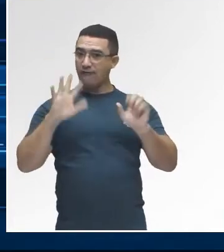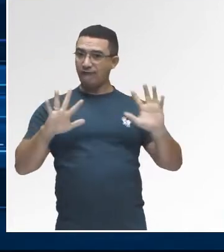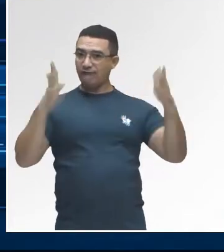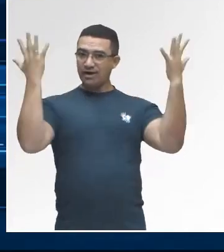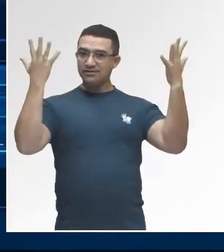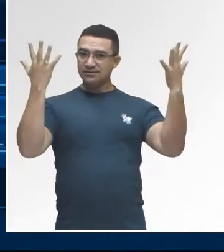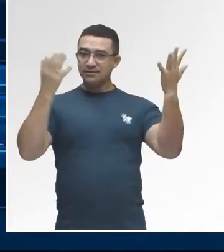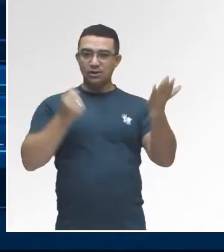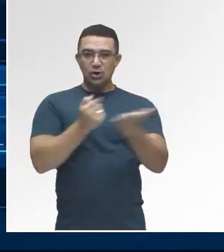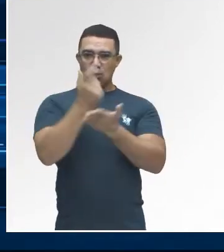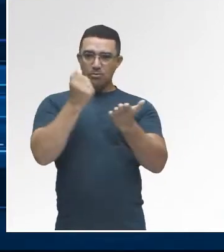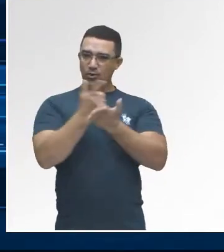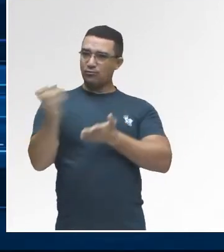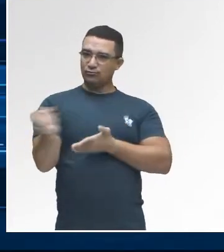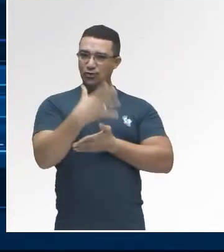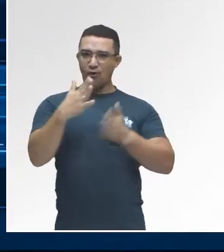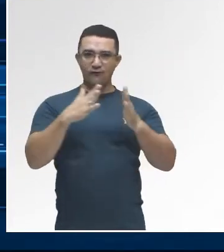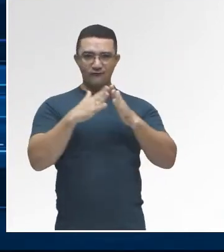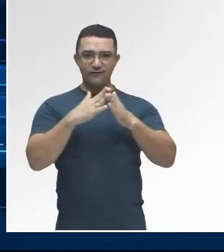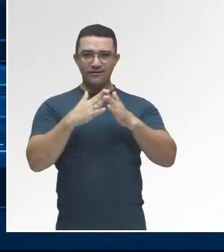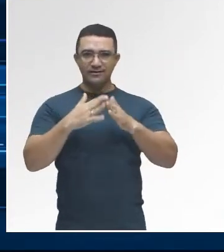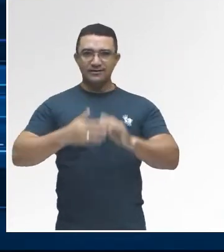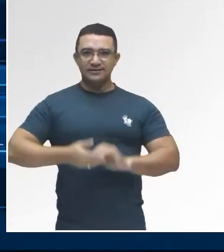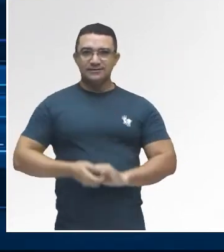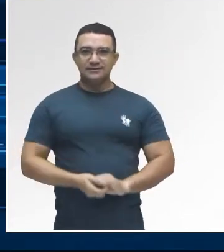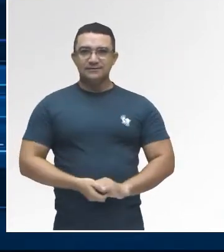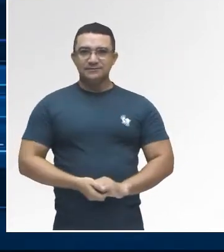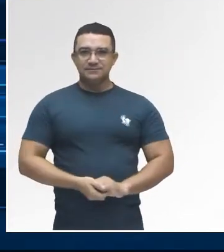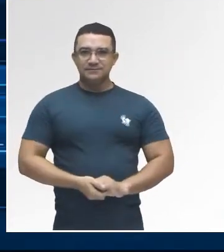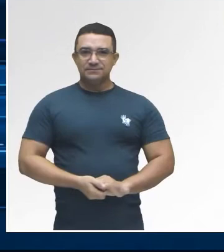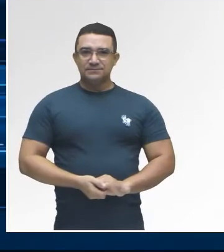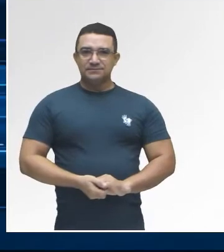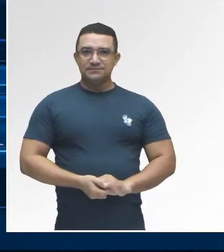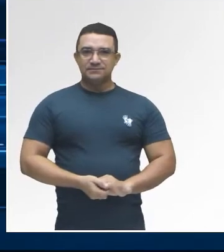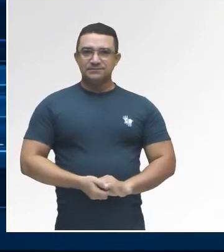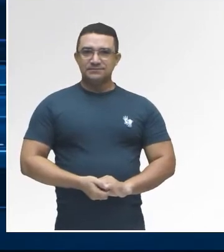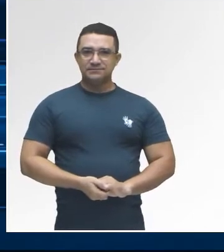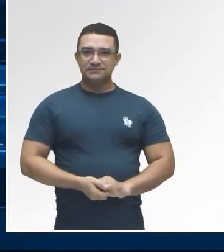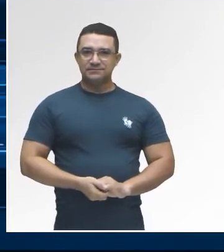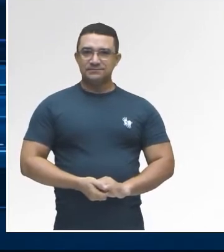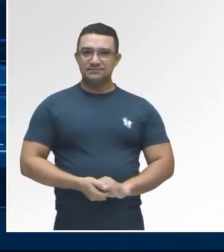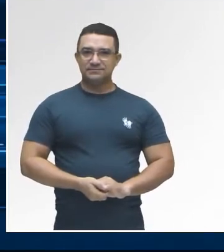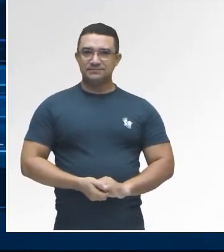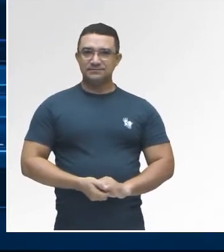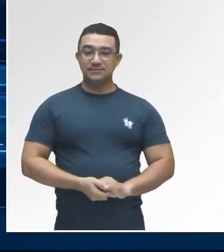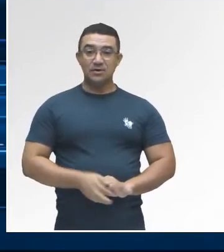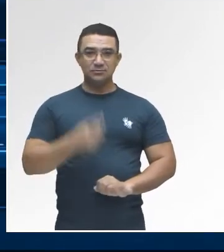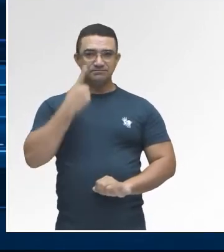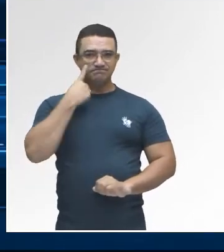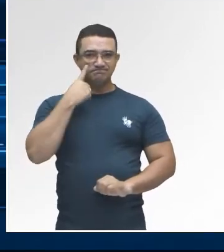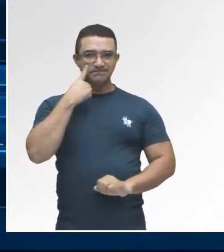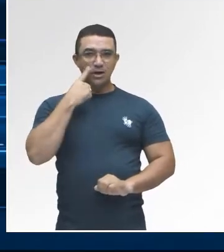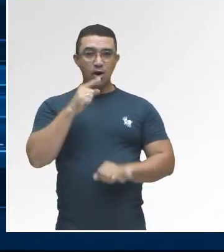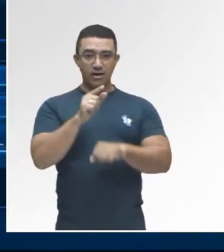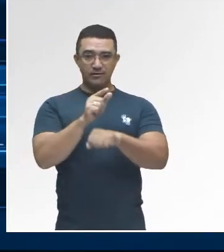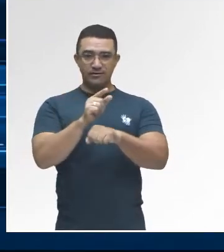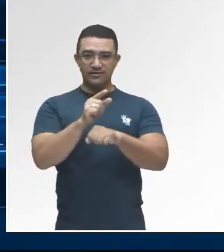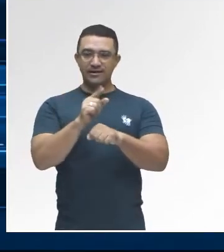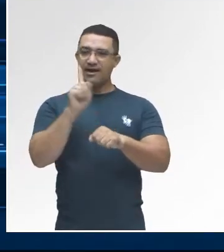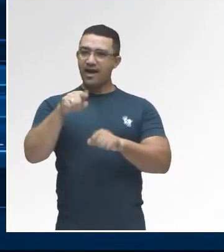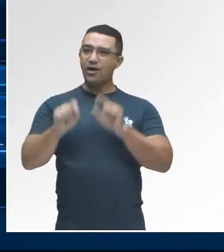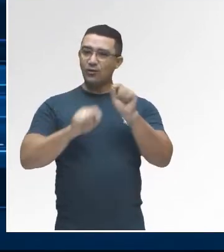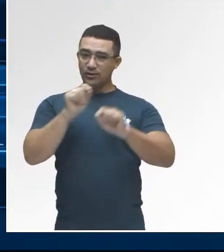uma casa é muito bacana. É verdade, né? Bom, essa situação que aconteceu com ele é que vai aparecer agora aqui para vocês, ó, gente. A situação